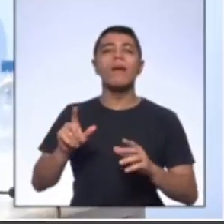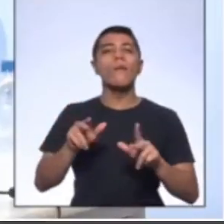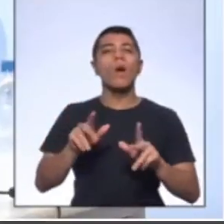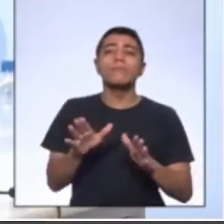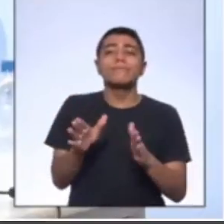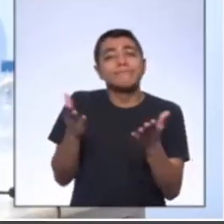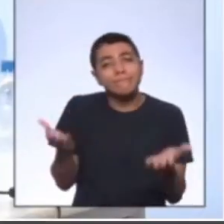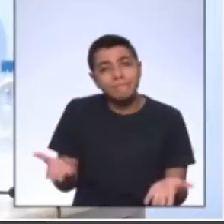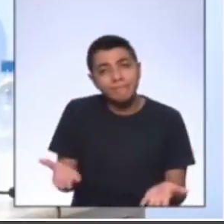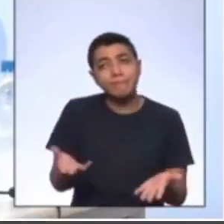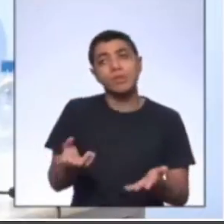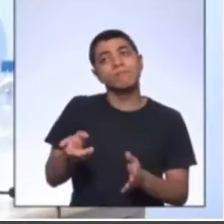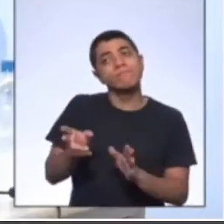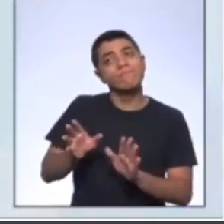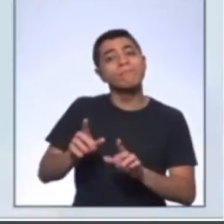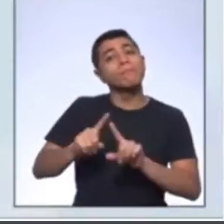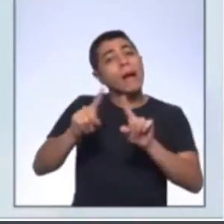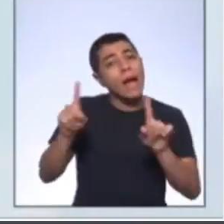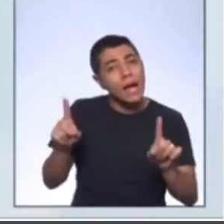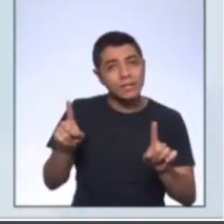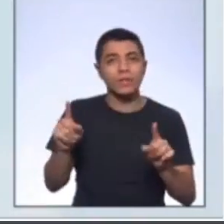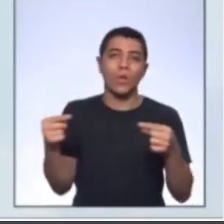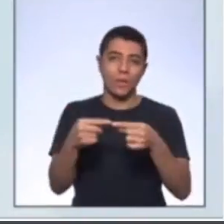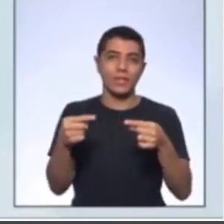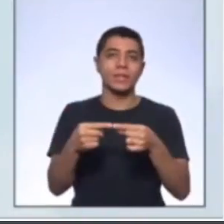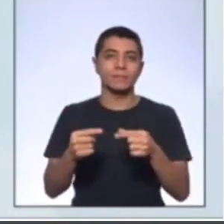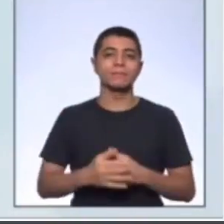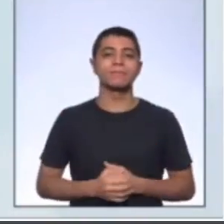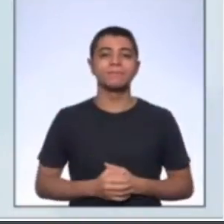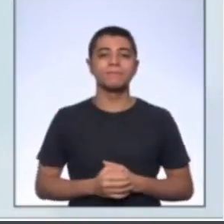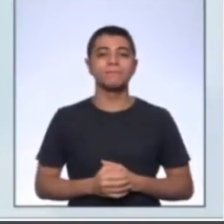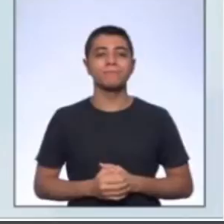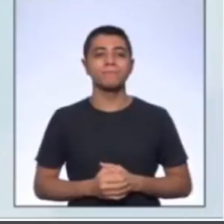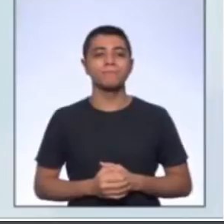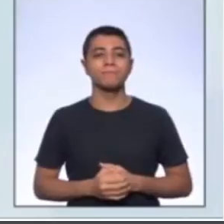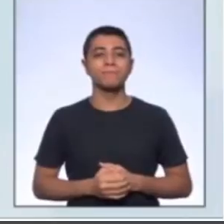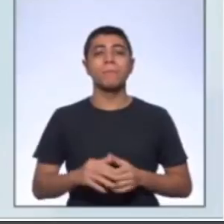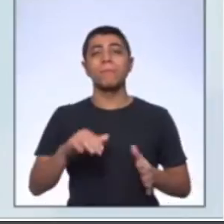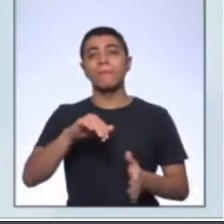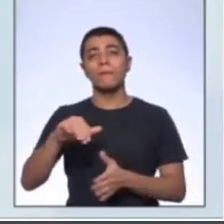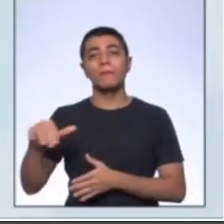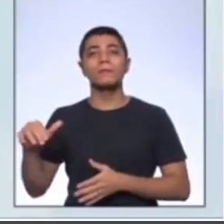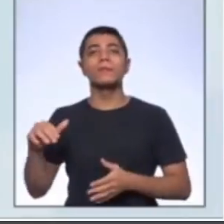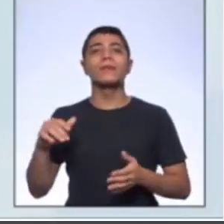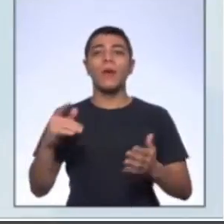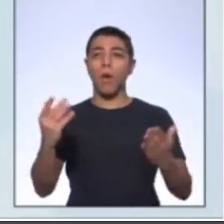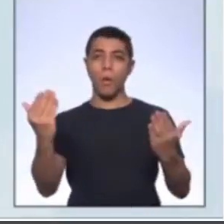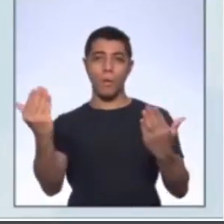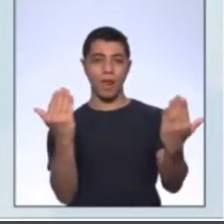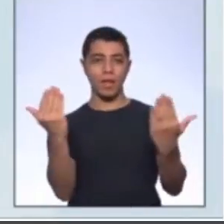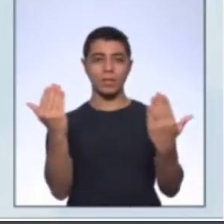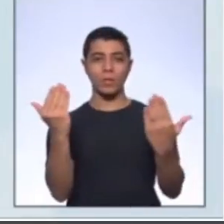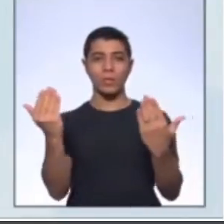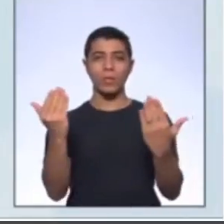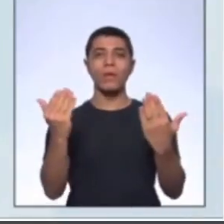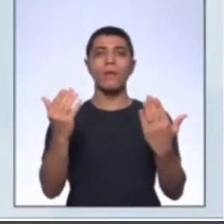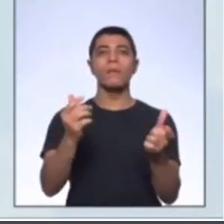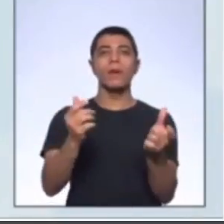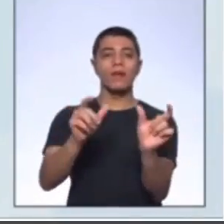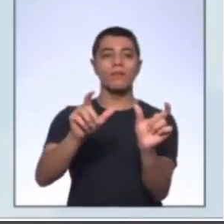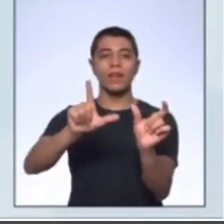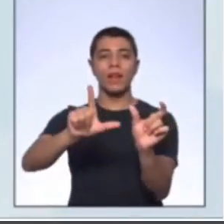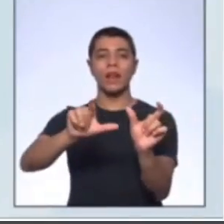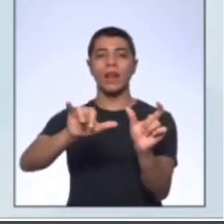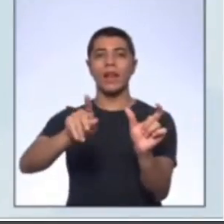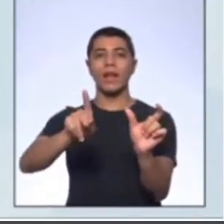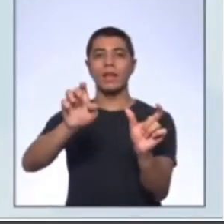ver a continuidade aí desses conectivos para falar de comparação nós temos lá e quase da mesma forma